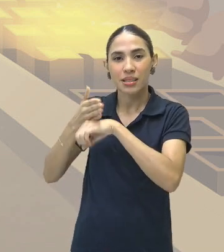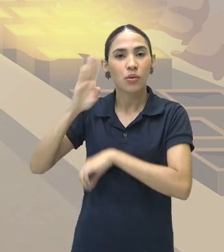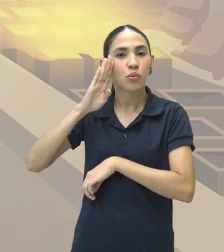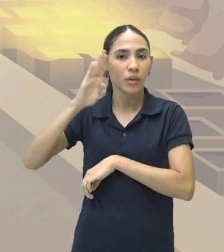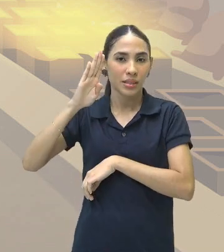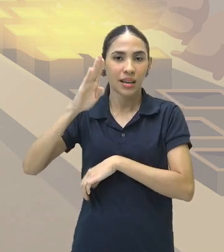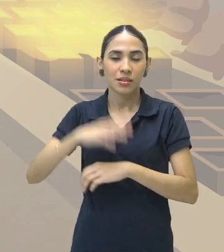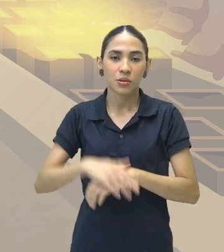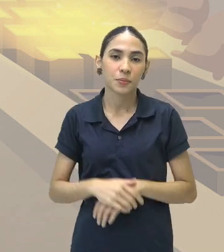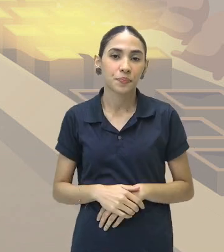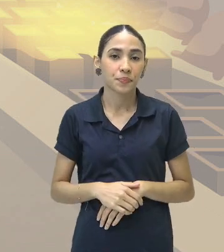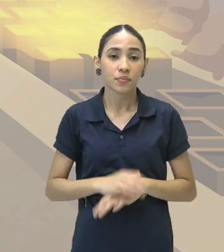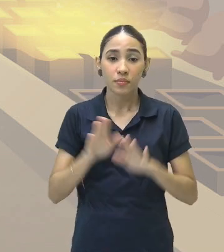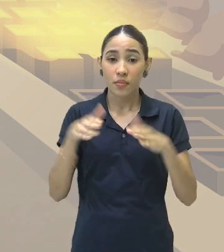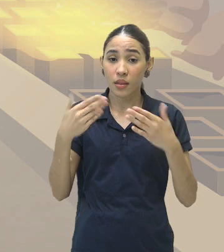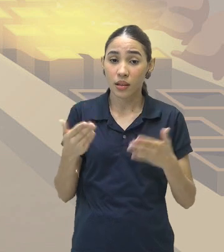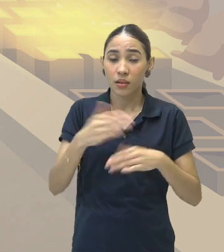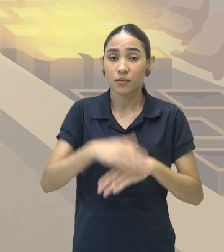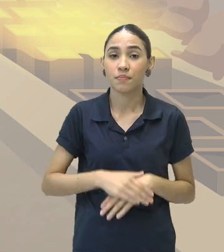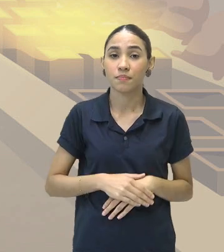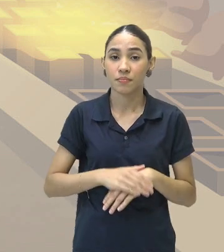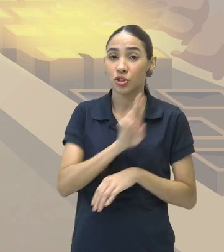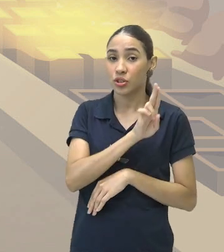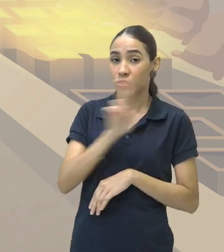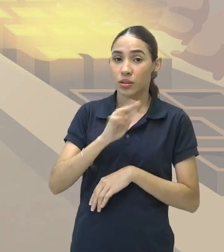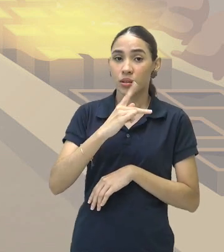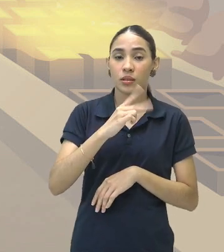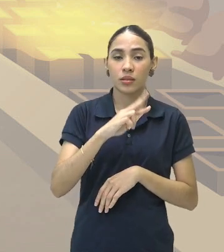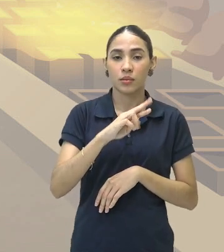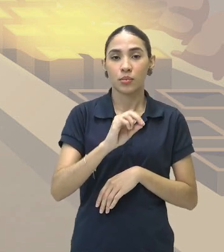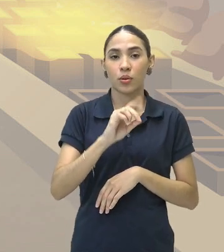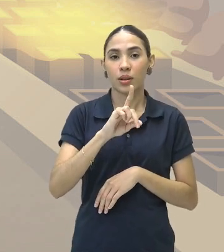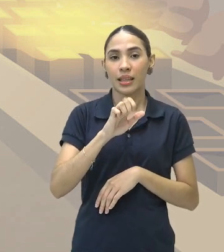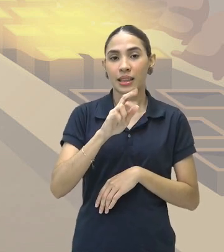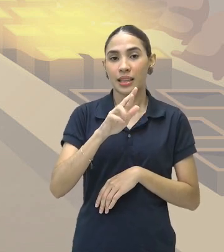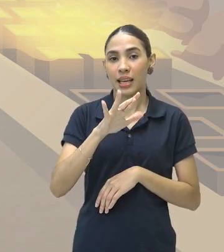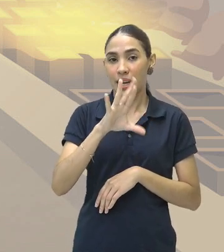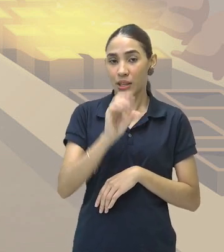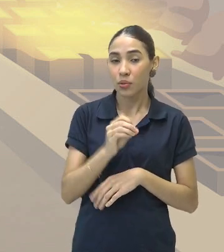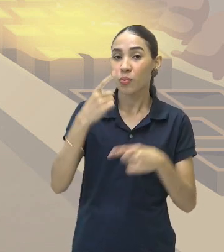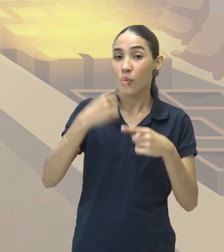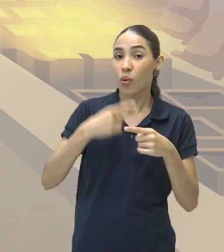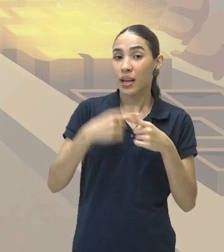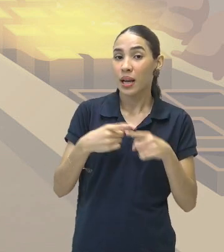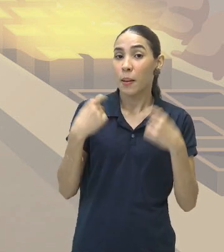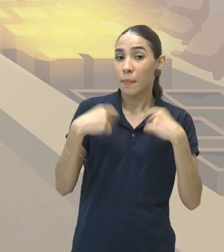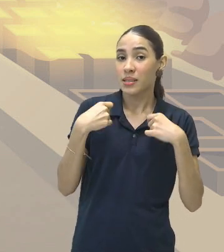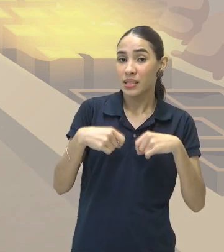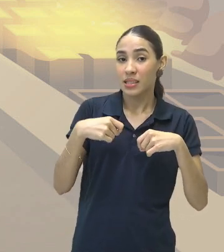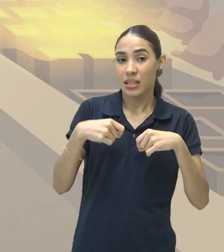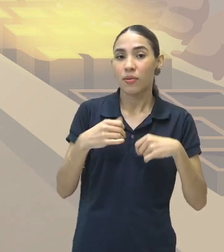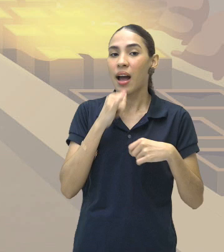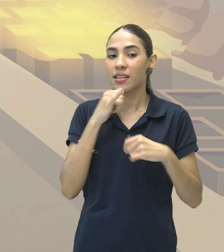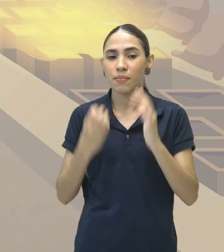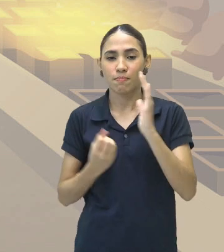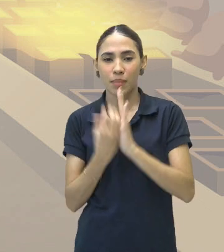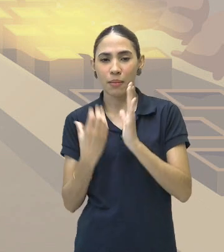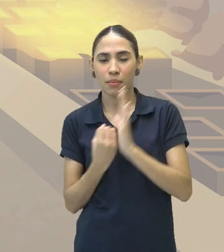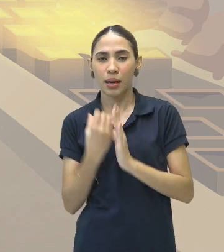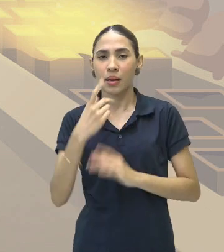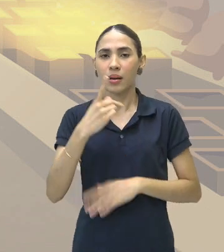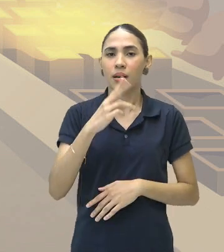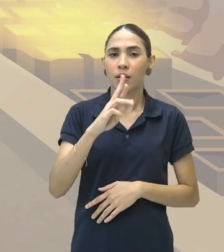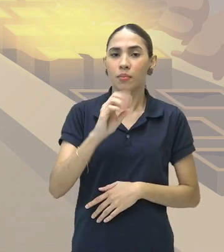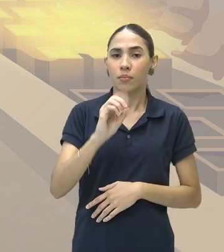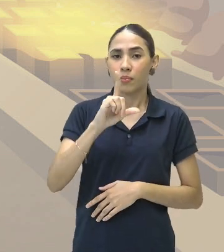compusessem o exército. Então, eles eram chamados de proletários, porque eles tinham que gerar prole, já que eles não possuíam nenhum